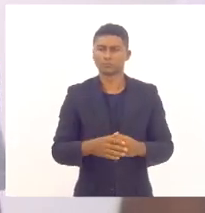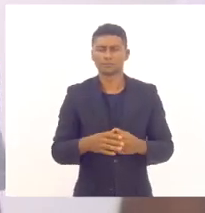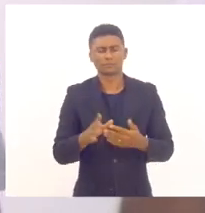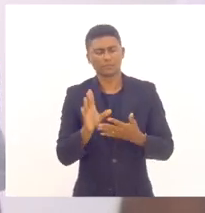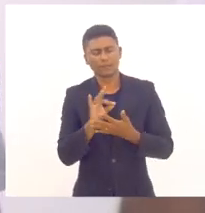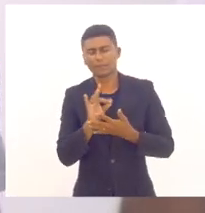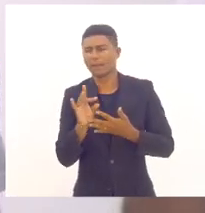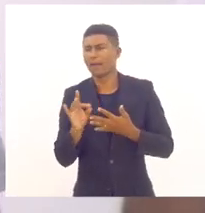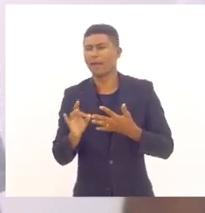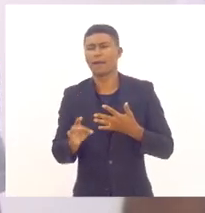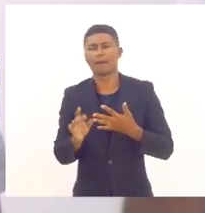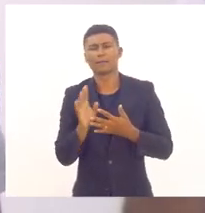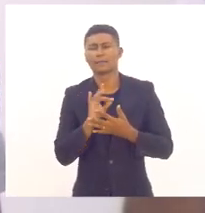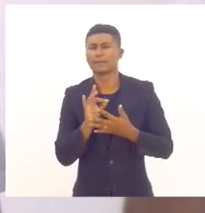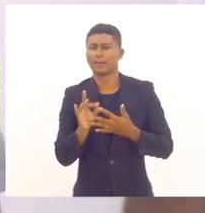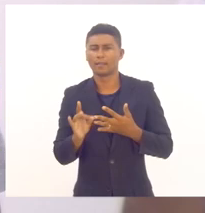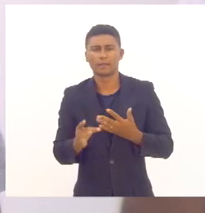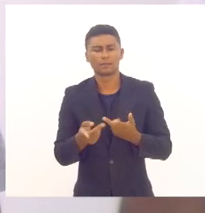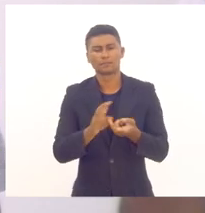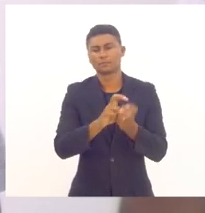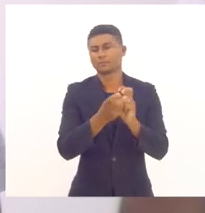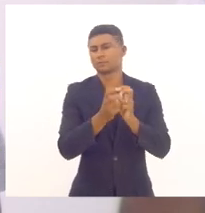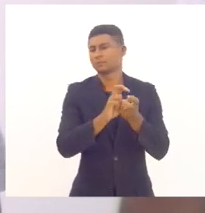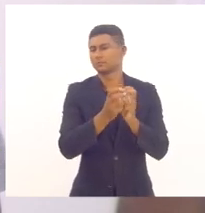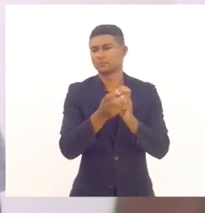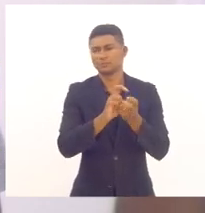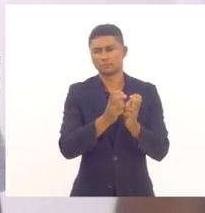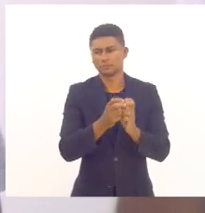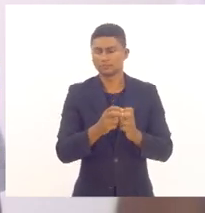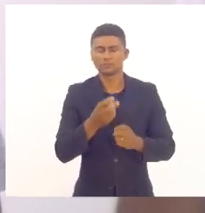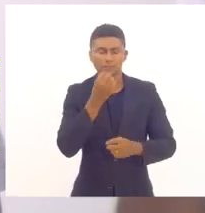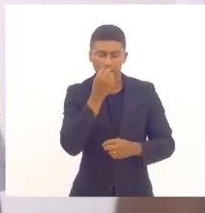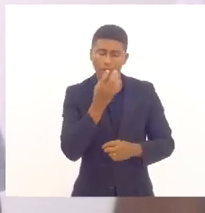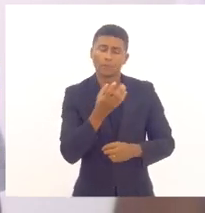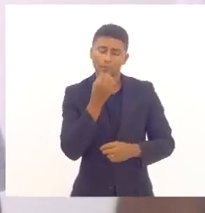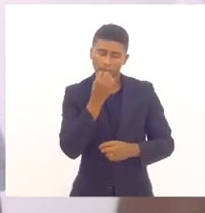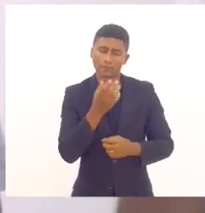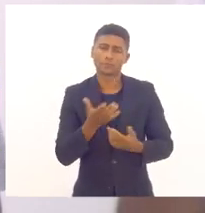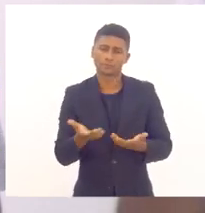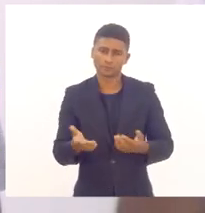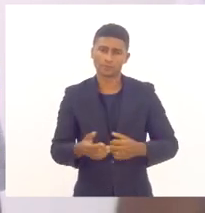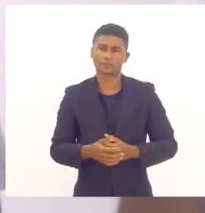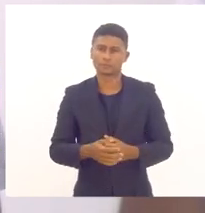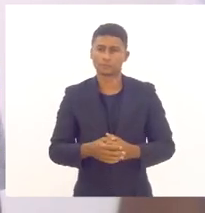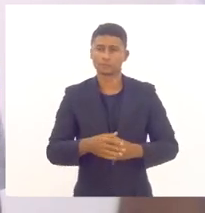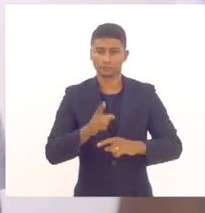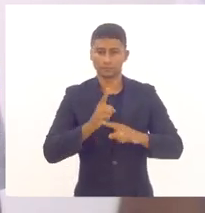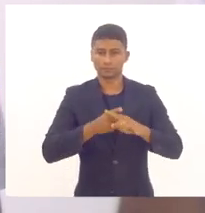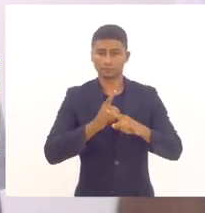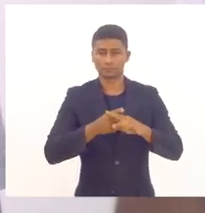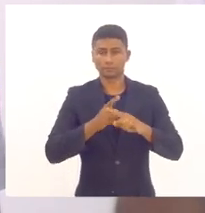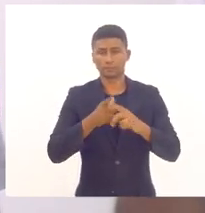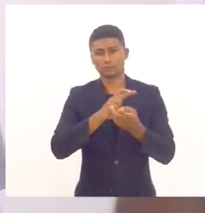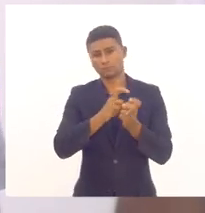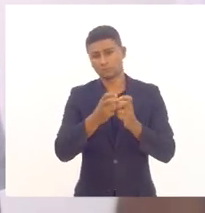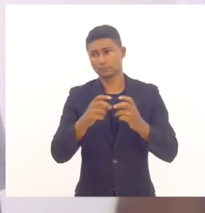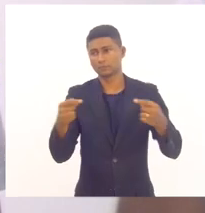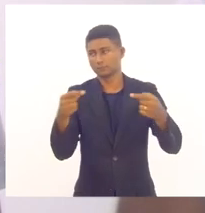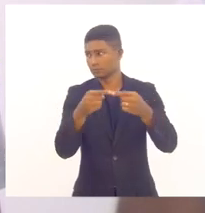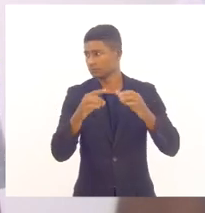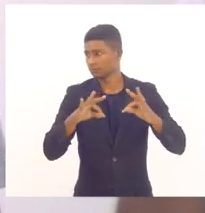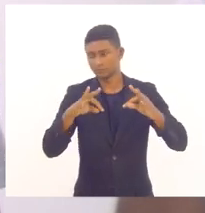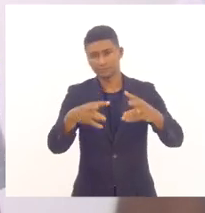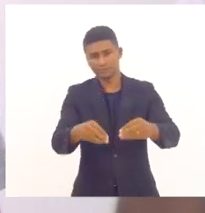detalhes para a capoeira que é muito bom, né, porque a capoeira como abrange tudo, esporte,